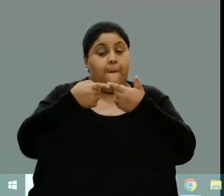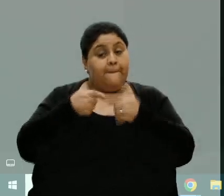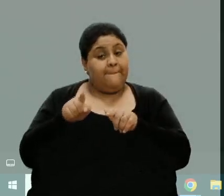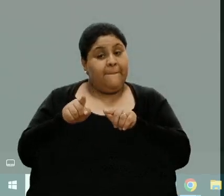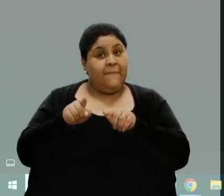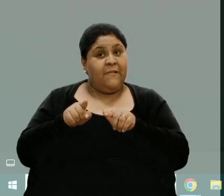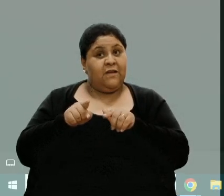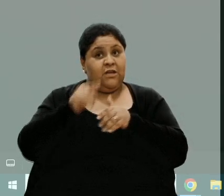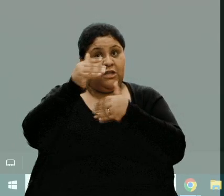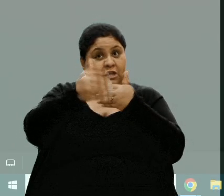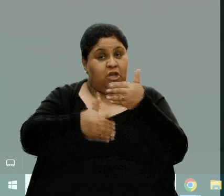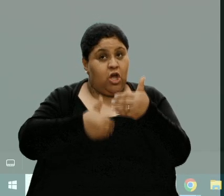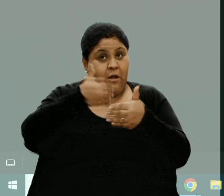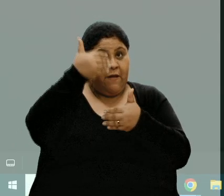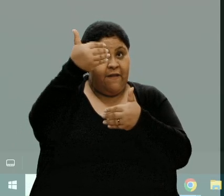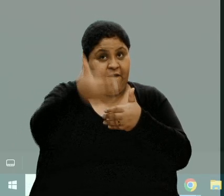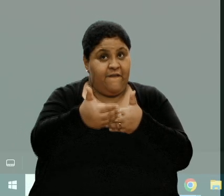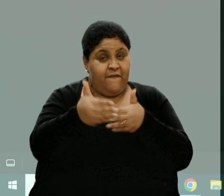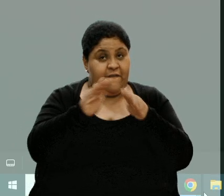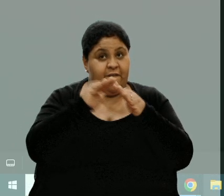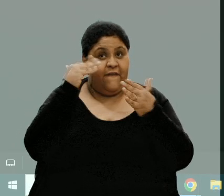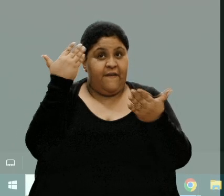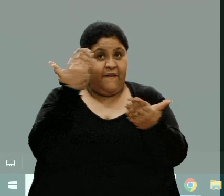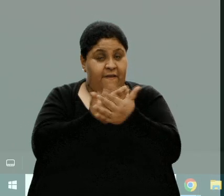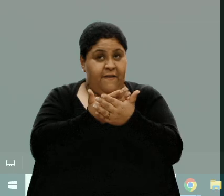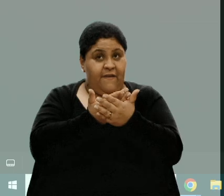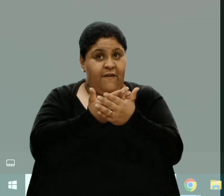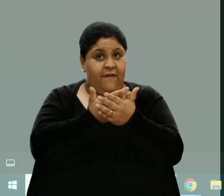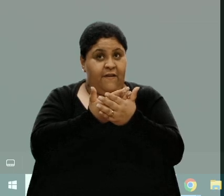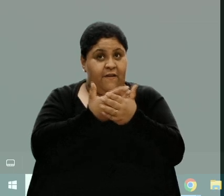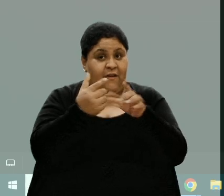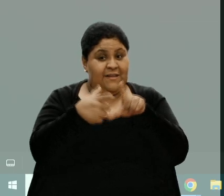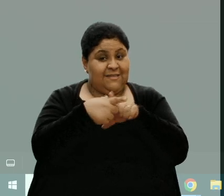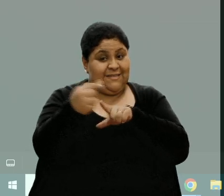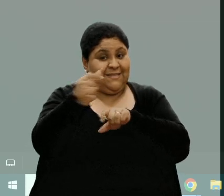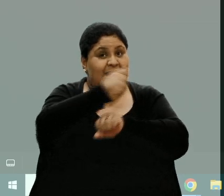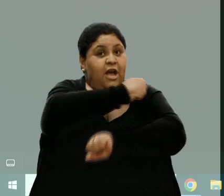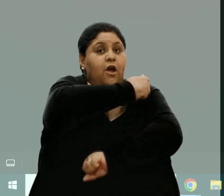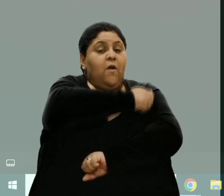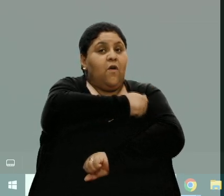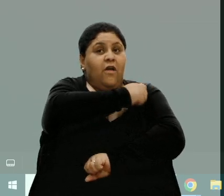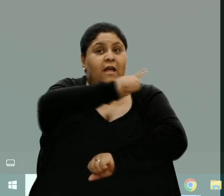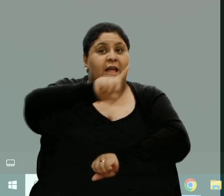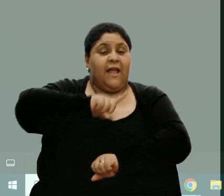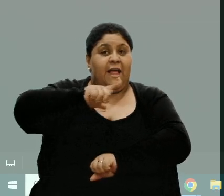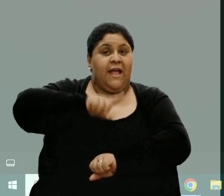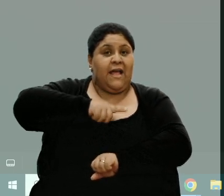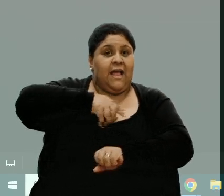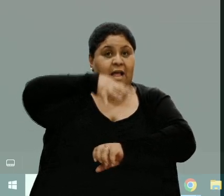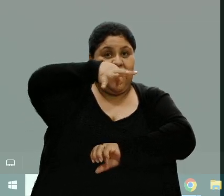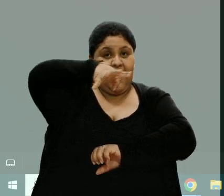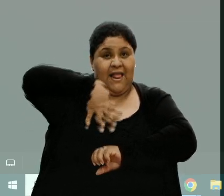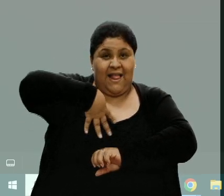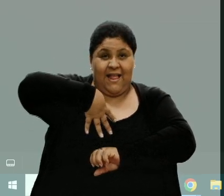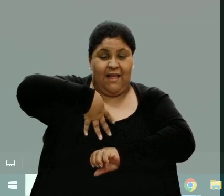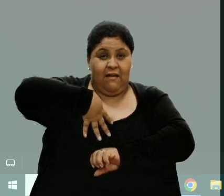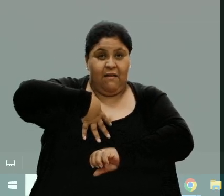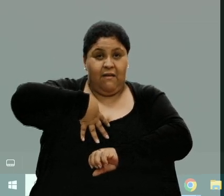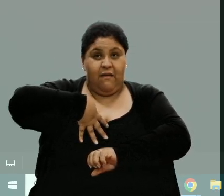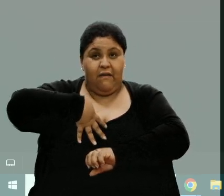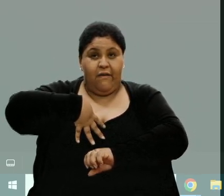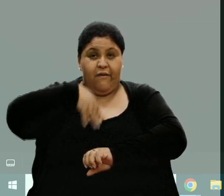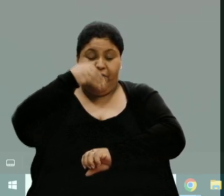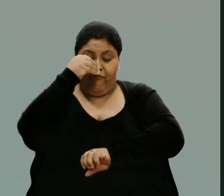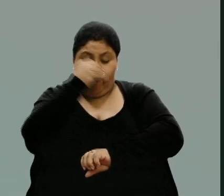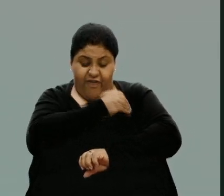na frente da escola, que é por onde saem os alunos, tem uma faixa mal sinalizada,